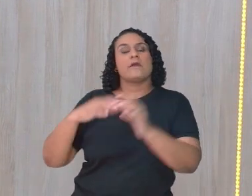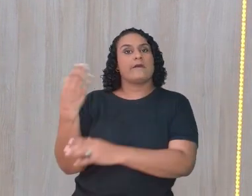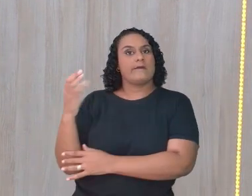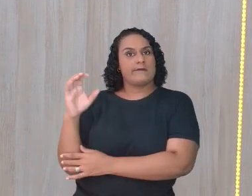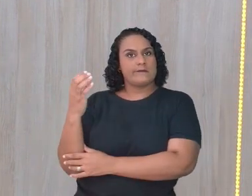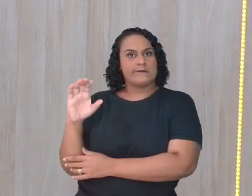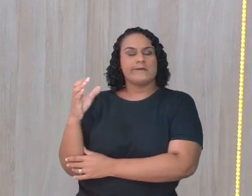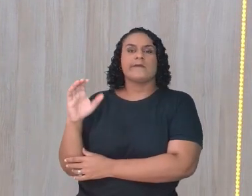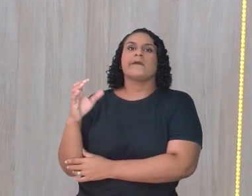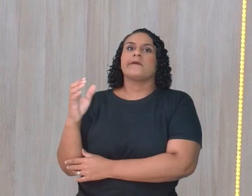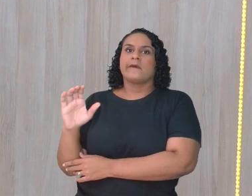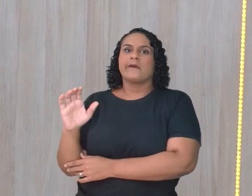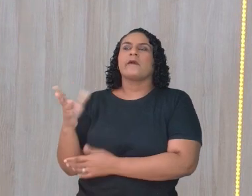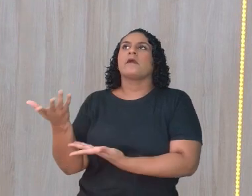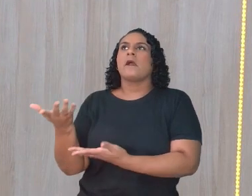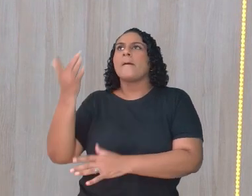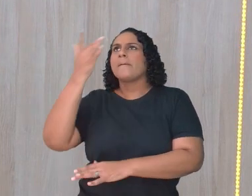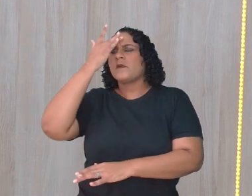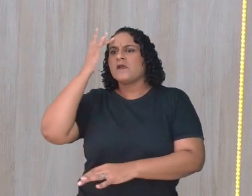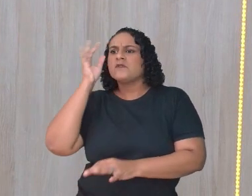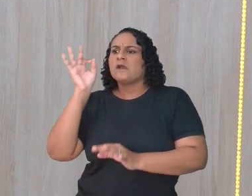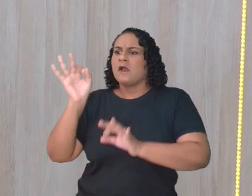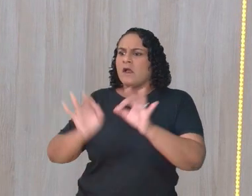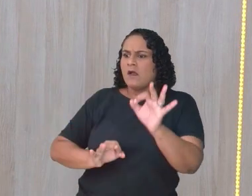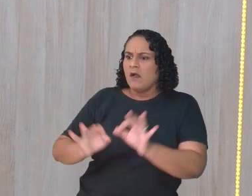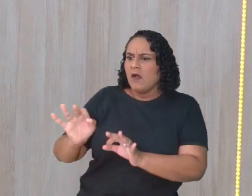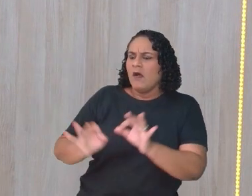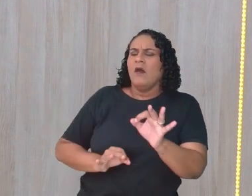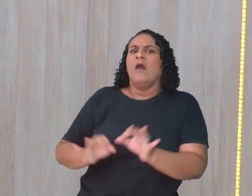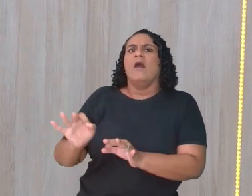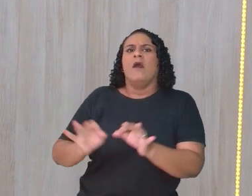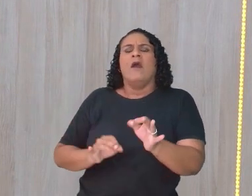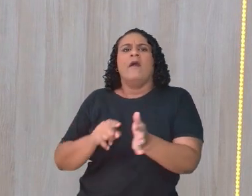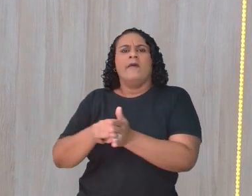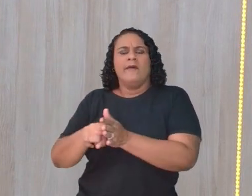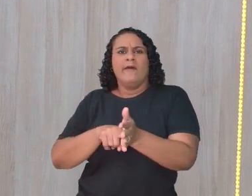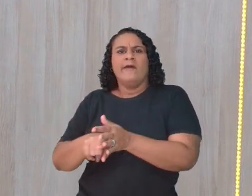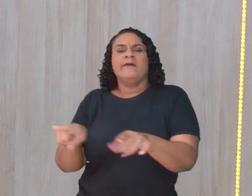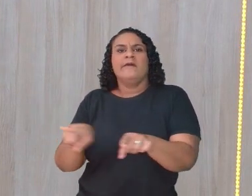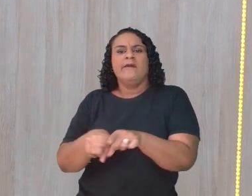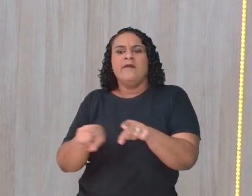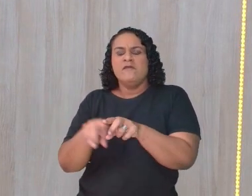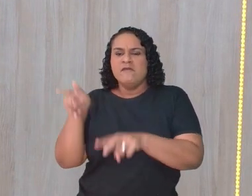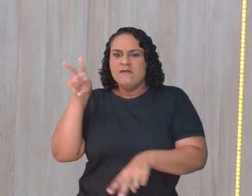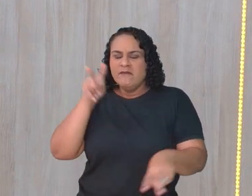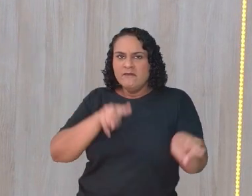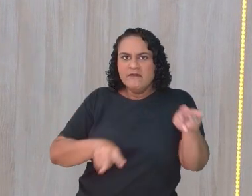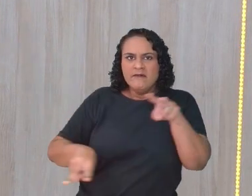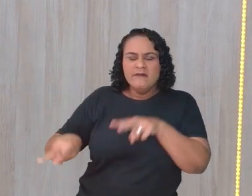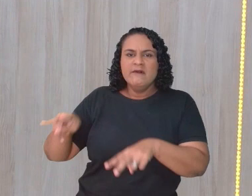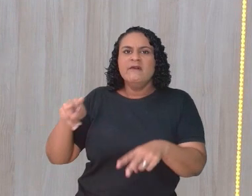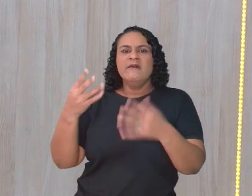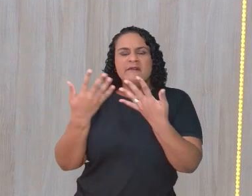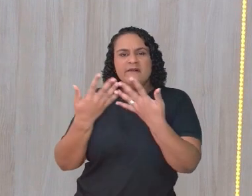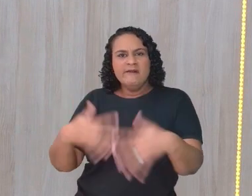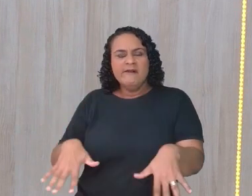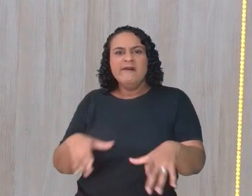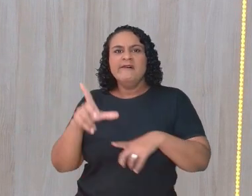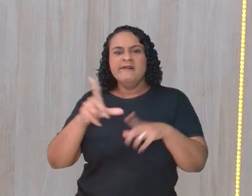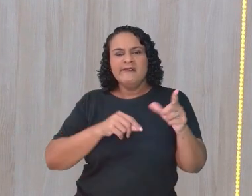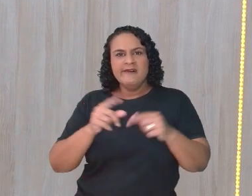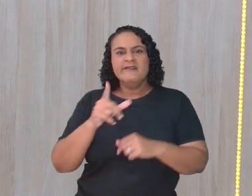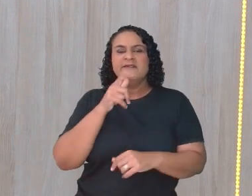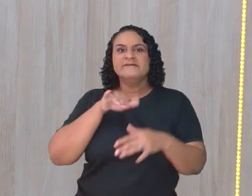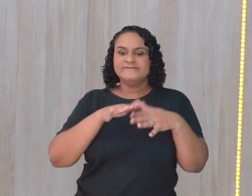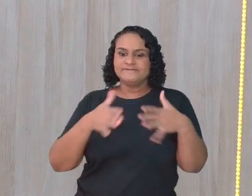pessoas que já são preparadas até para saber, e através de observações, né, naturais. Vamos dizer, uma estrela do mar, ela